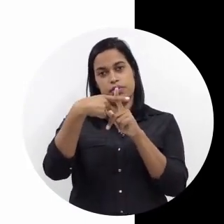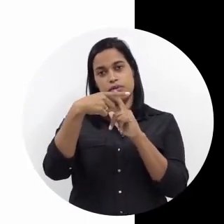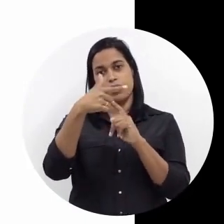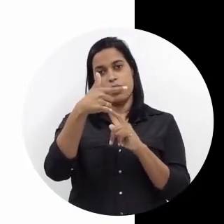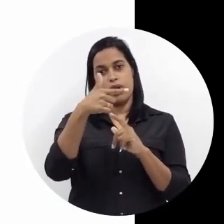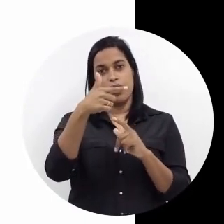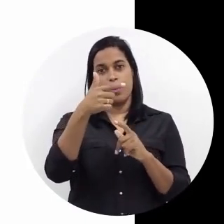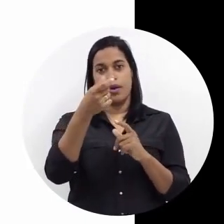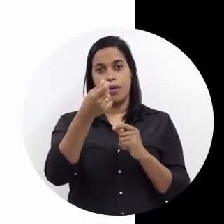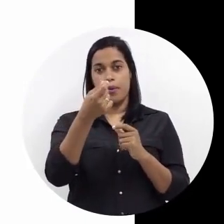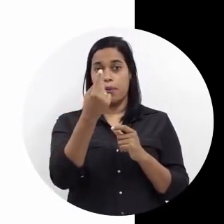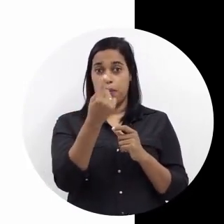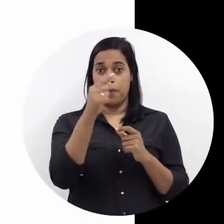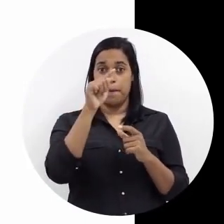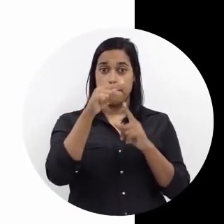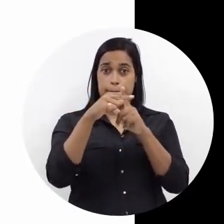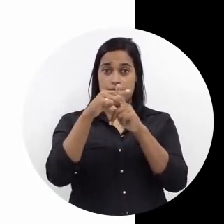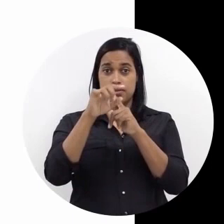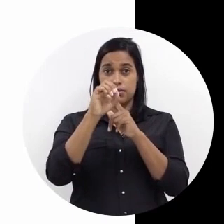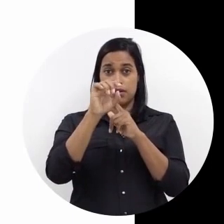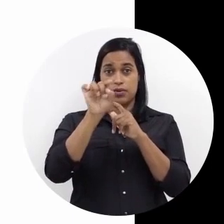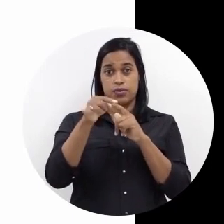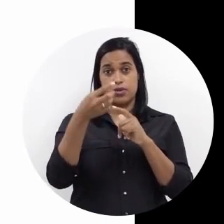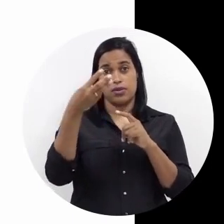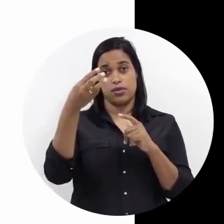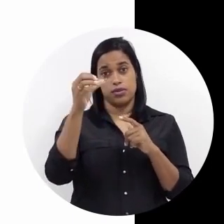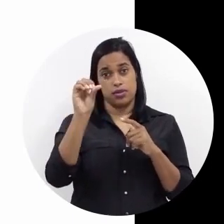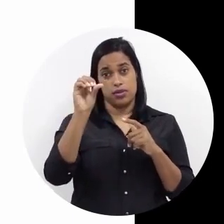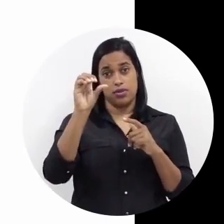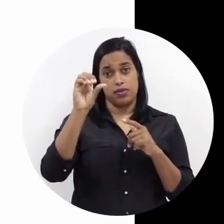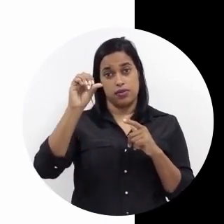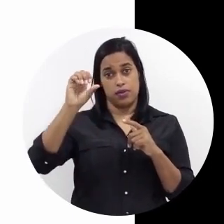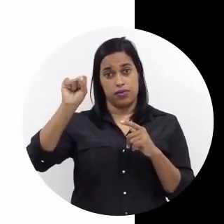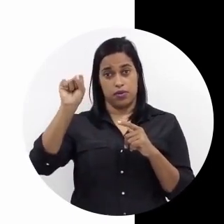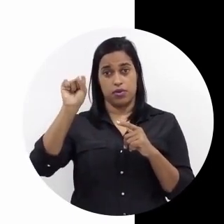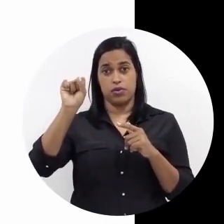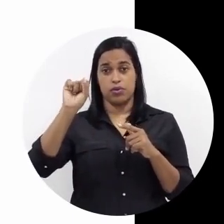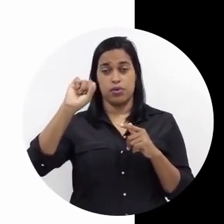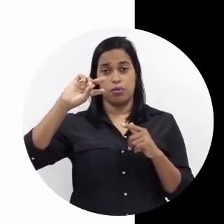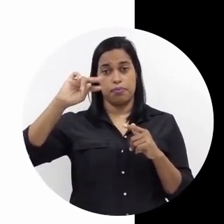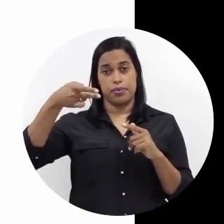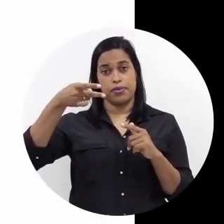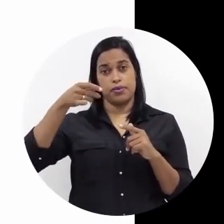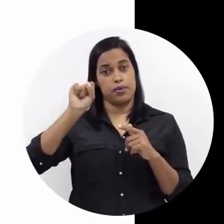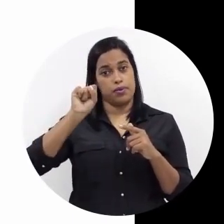1 mais 0,3998 elevado a 8.